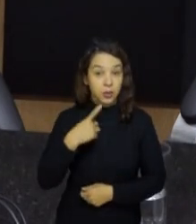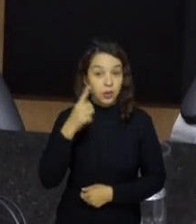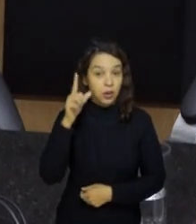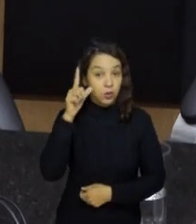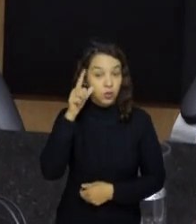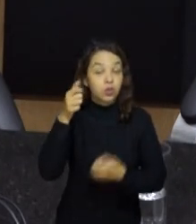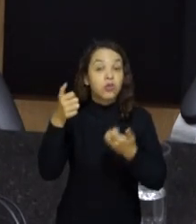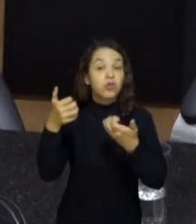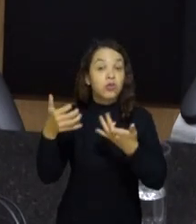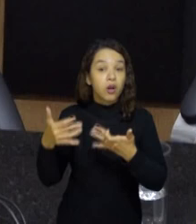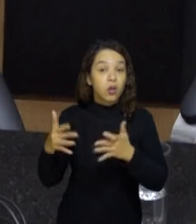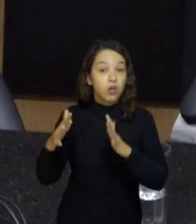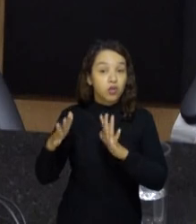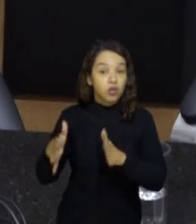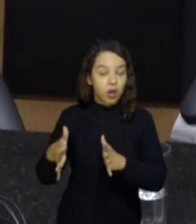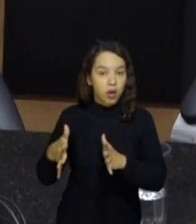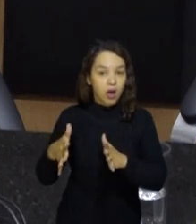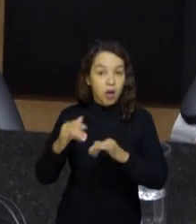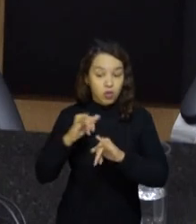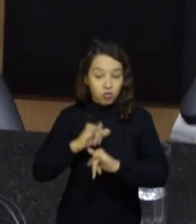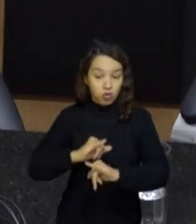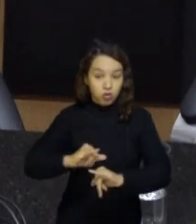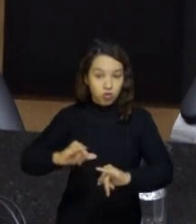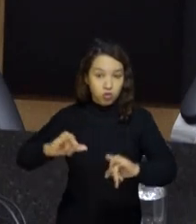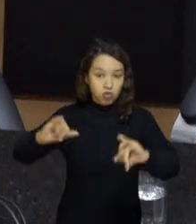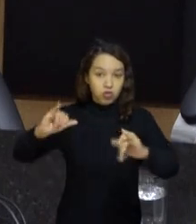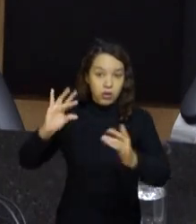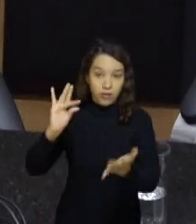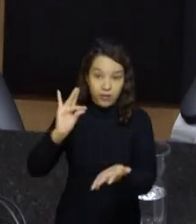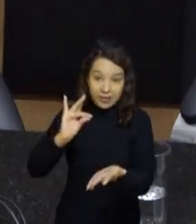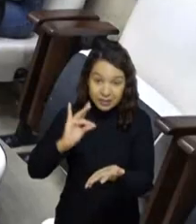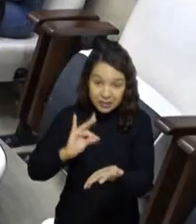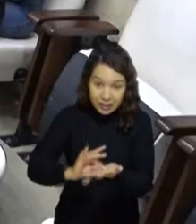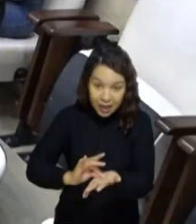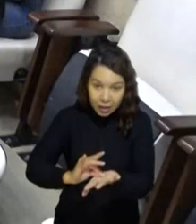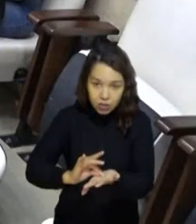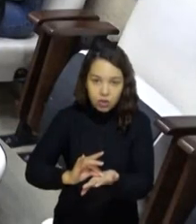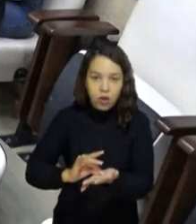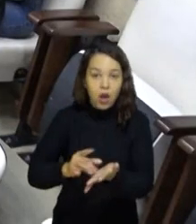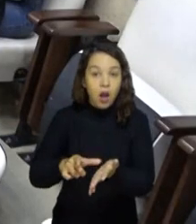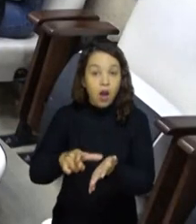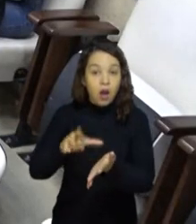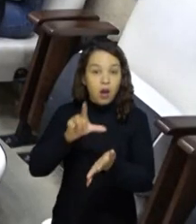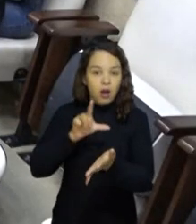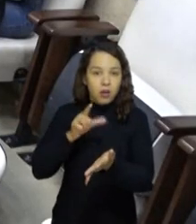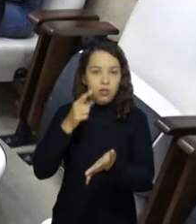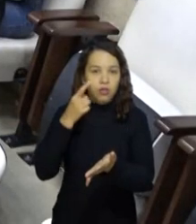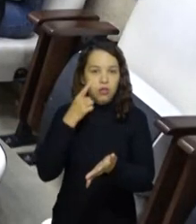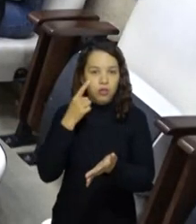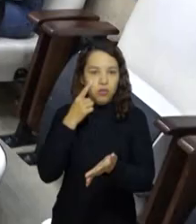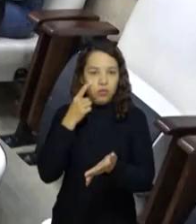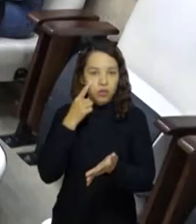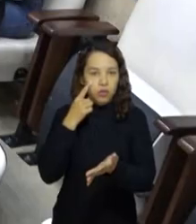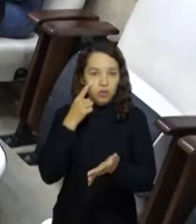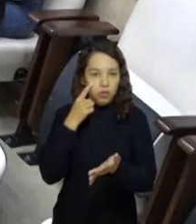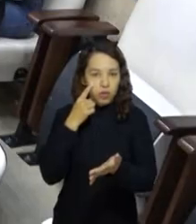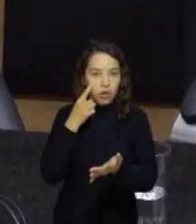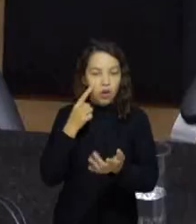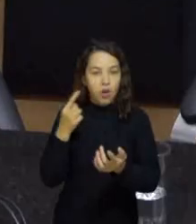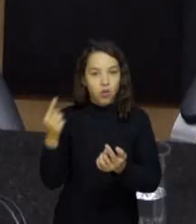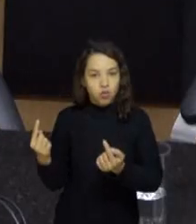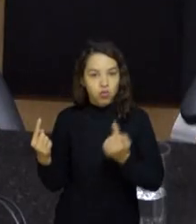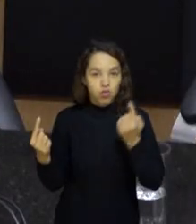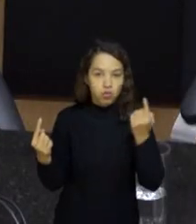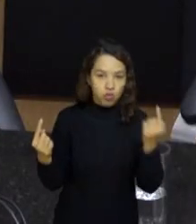verdadeira notícia que vocês sempre devem verificar, os dois lados. Digo isso, Marcelo, porque nós já